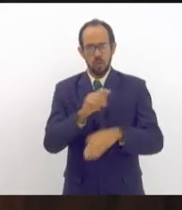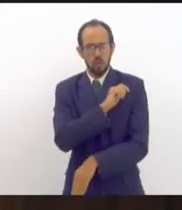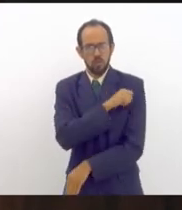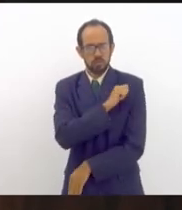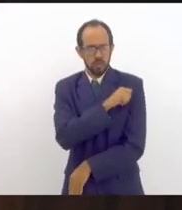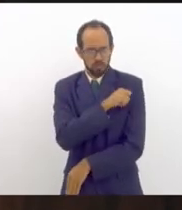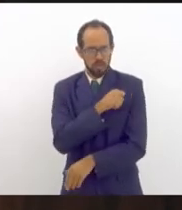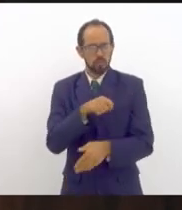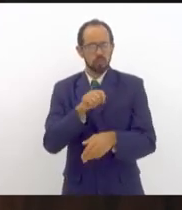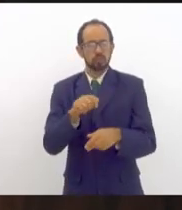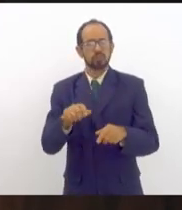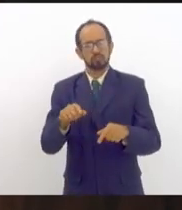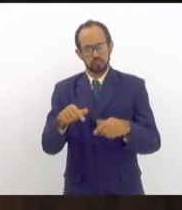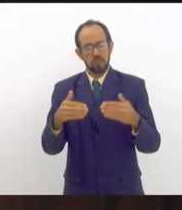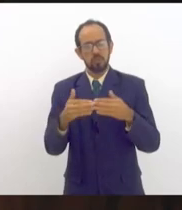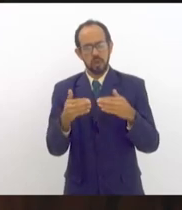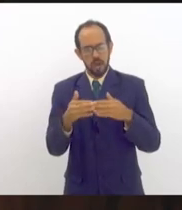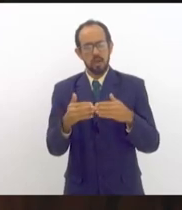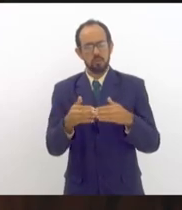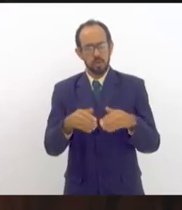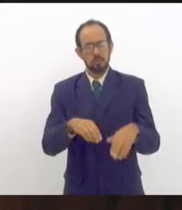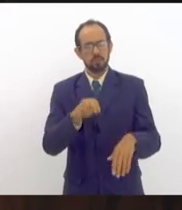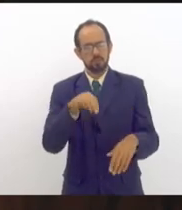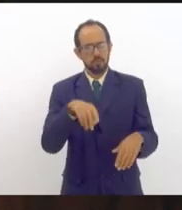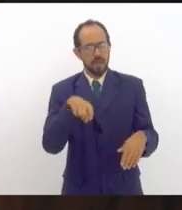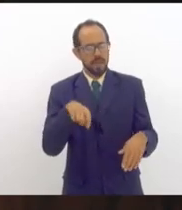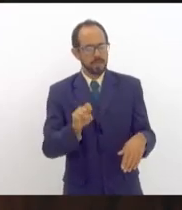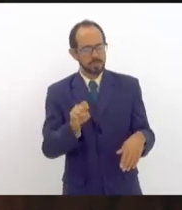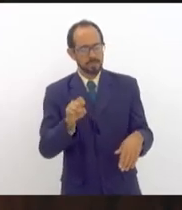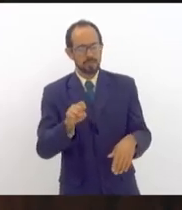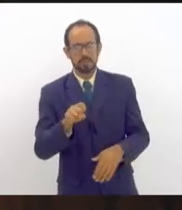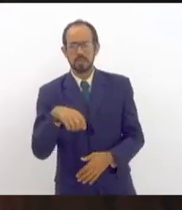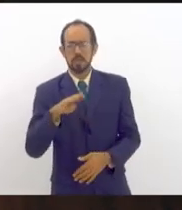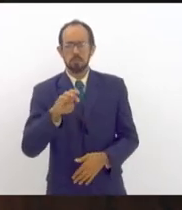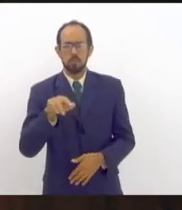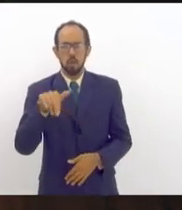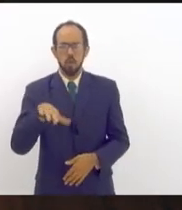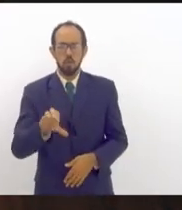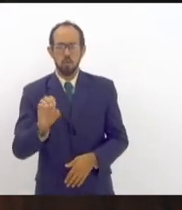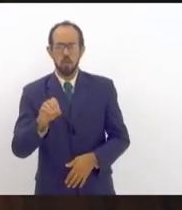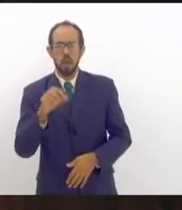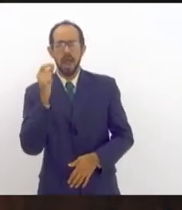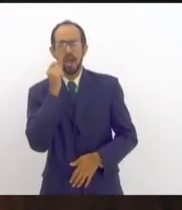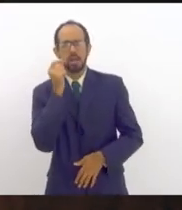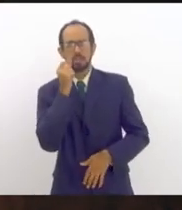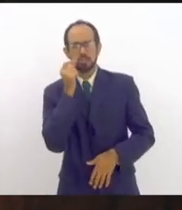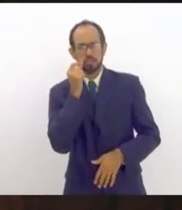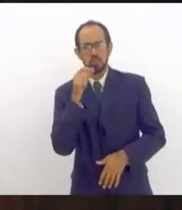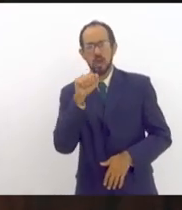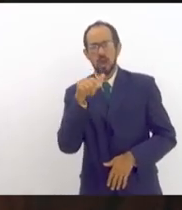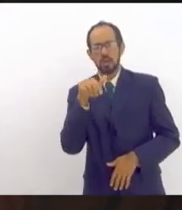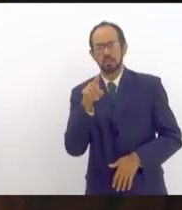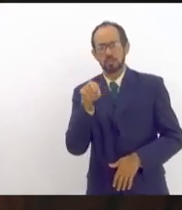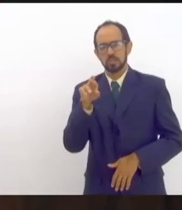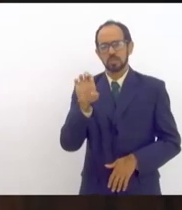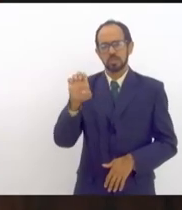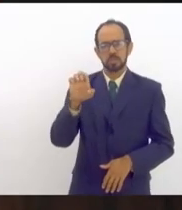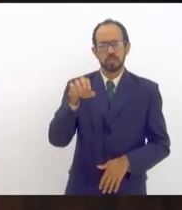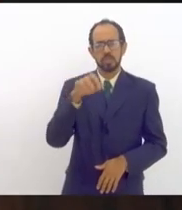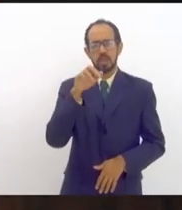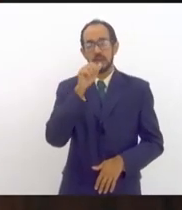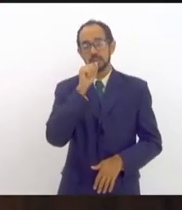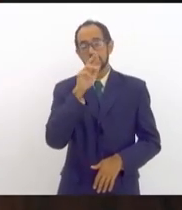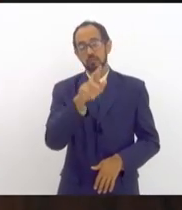favorável relatores Deputado Max Lemos Bruno dalvares Giovani Ratinho Alexandre Freitas e másca nela